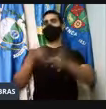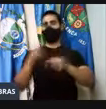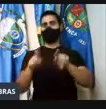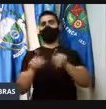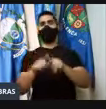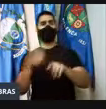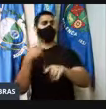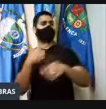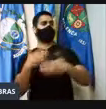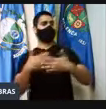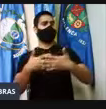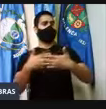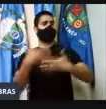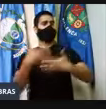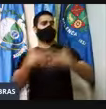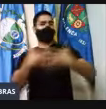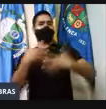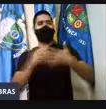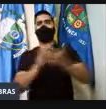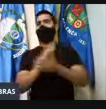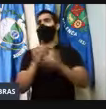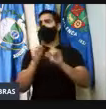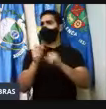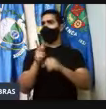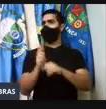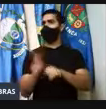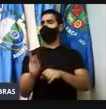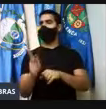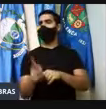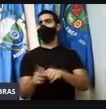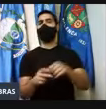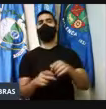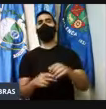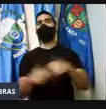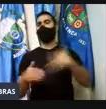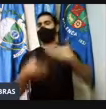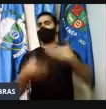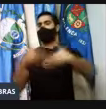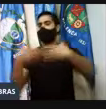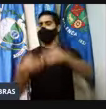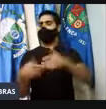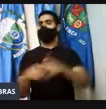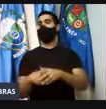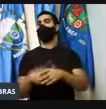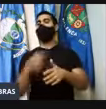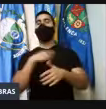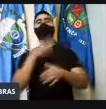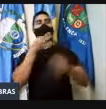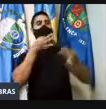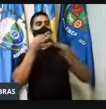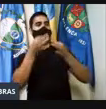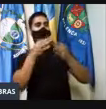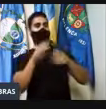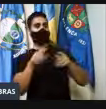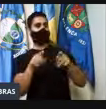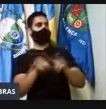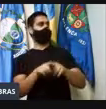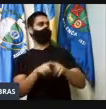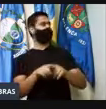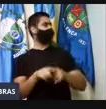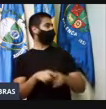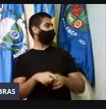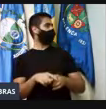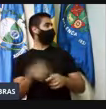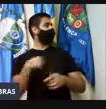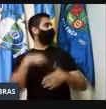vendo obstáculo para a continuidade da tramitação. É o parecer, salvo melhor juízo.